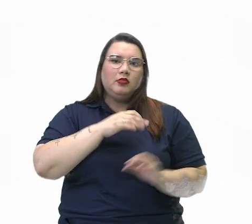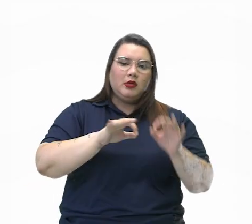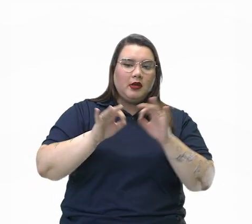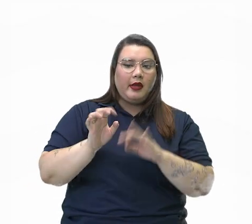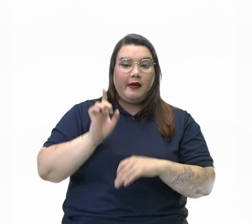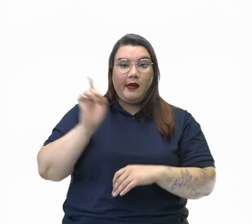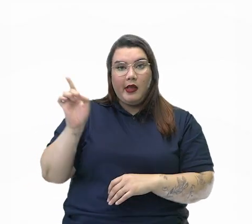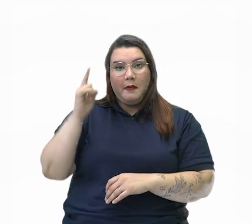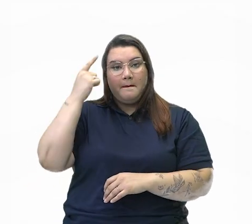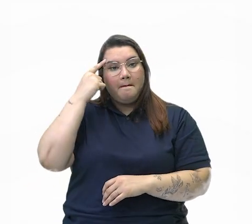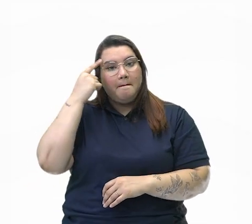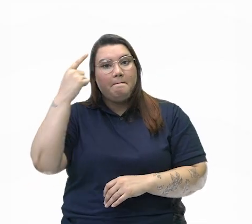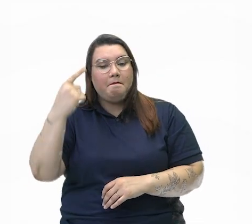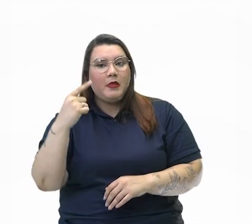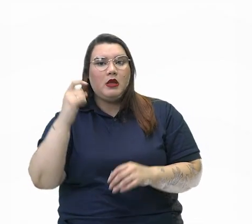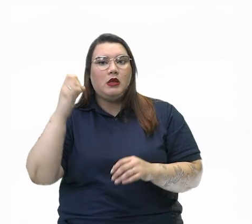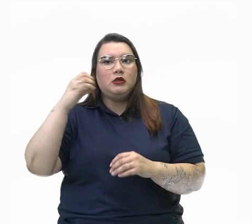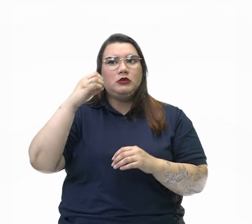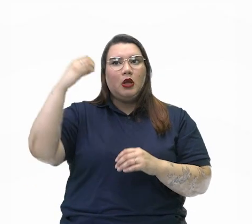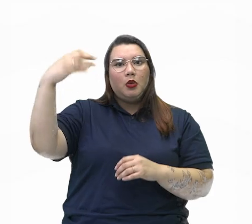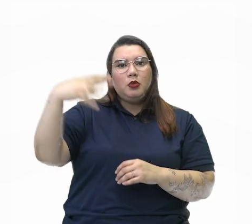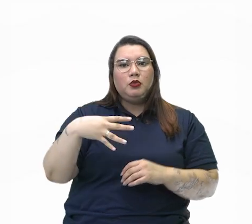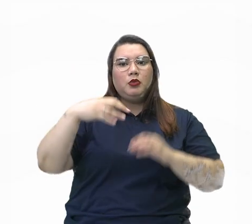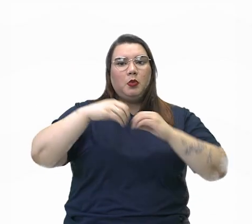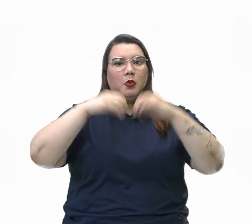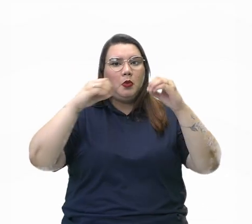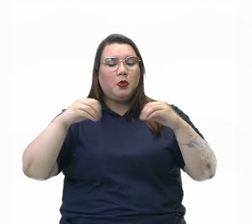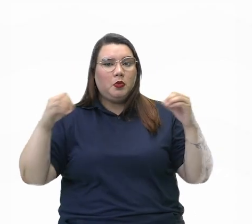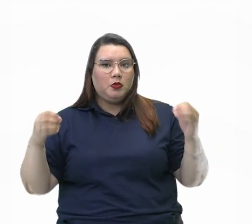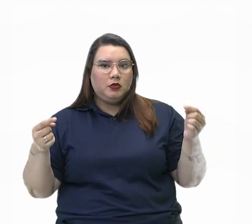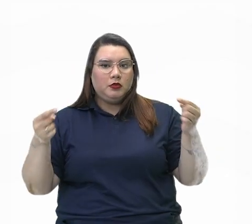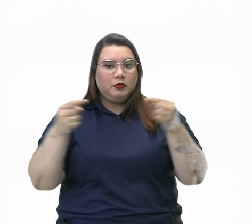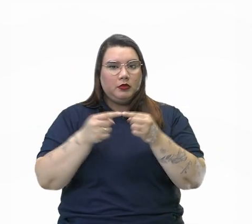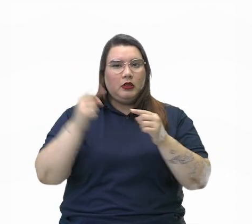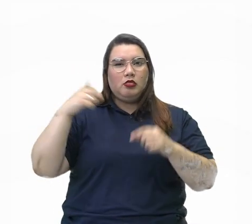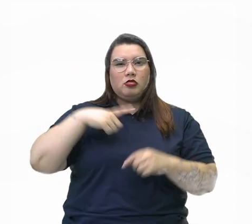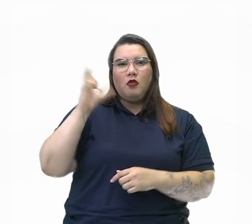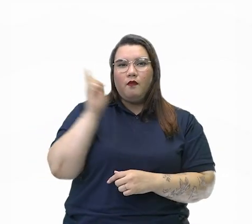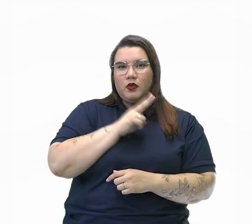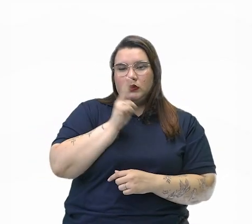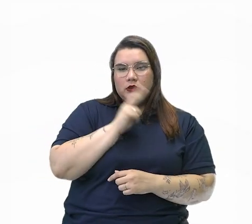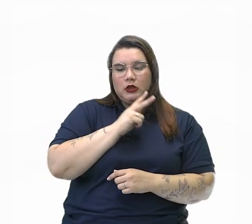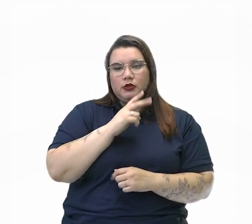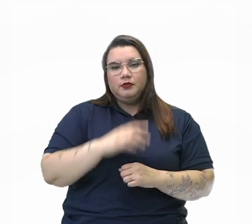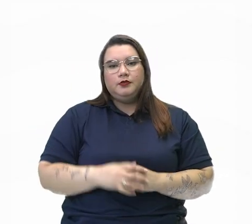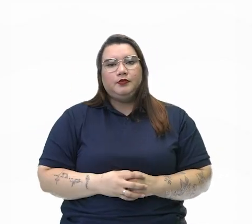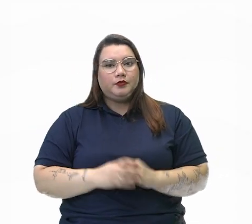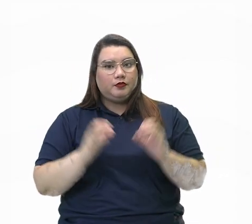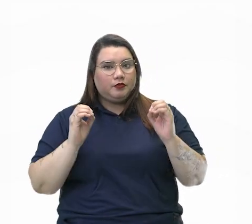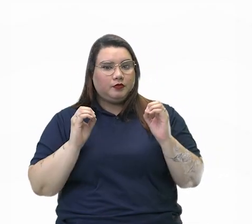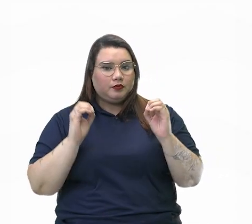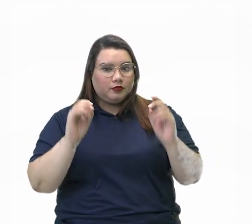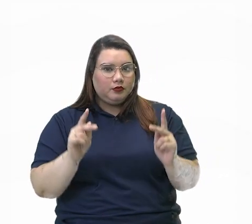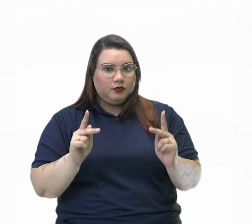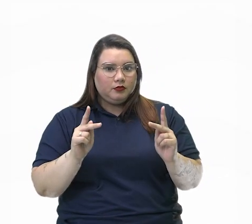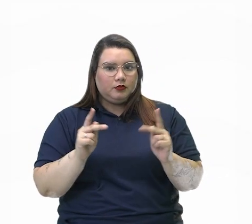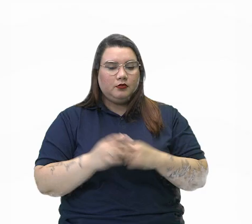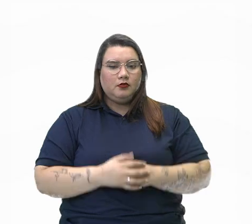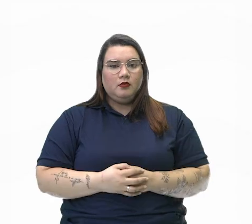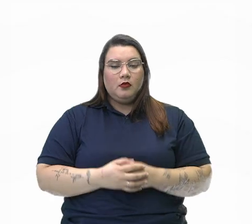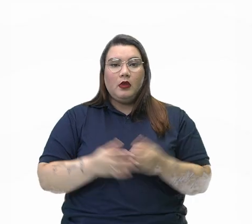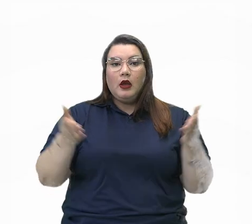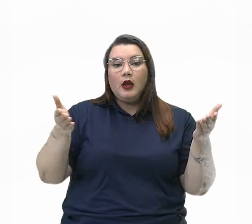que a luz era composta de ondas de alguma espécie e muito velozes. Aí, com base